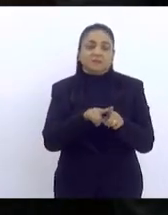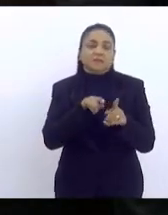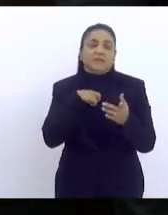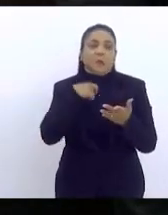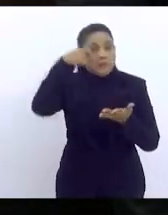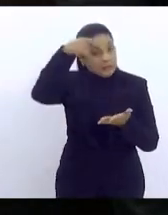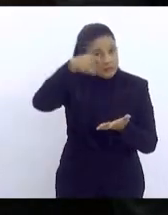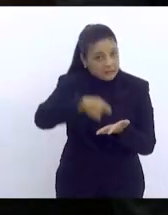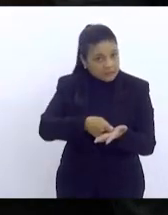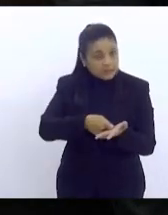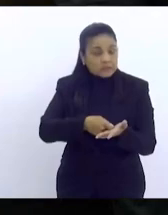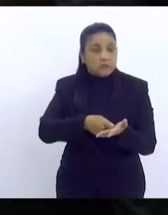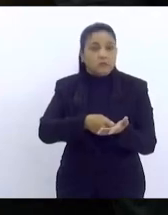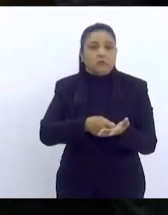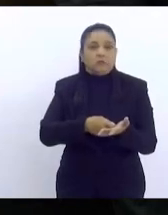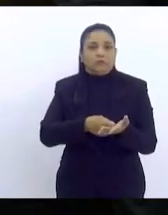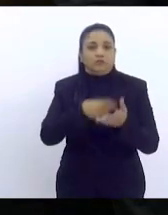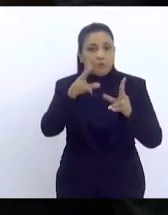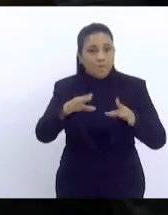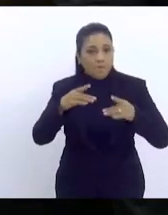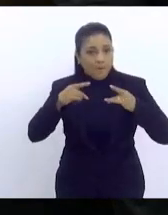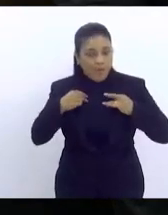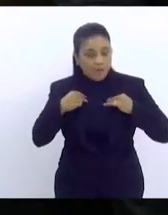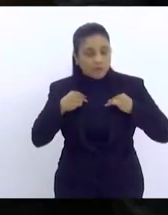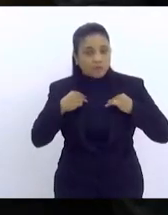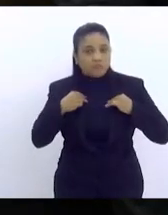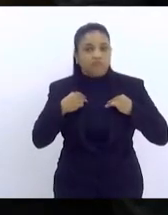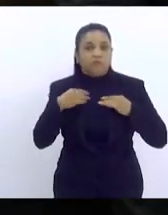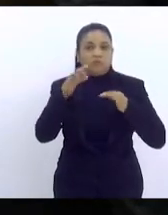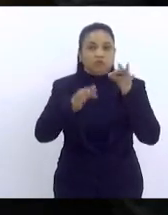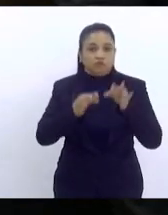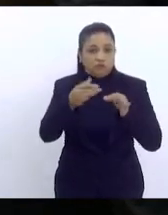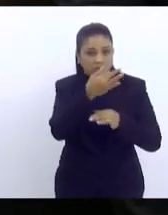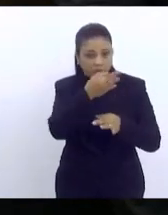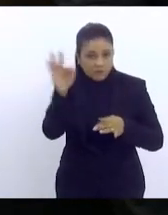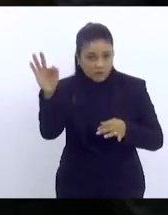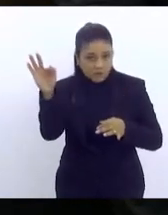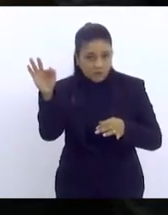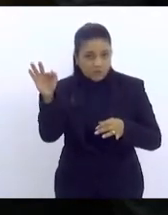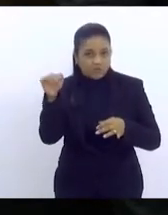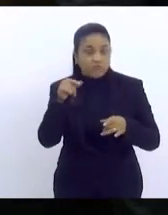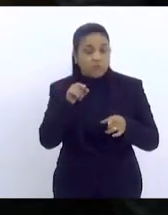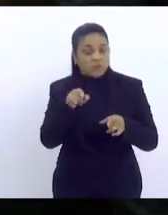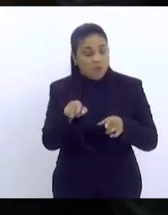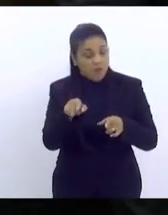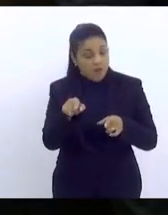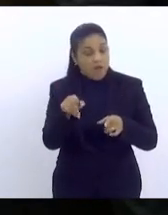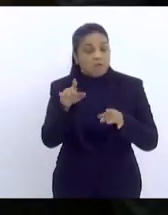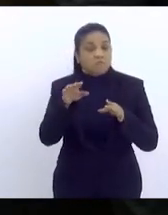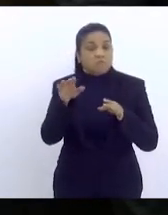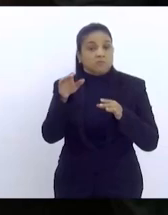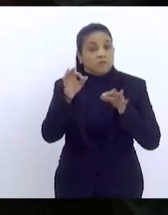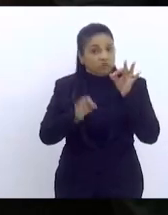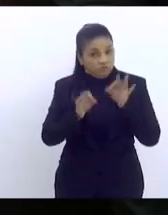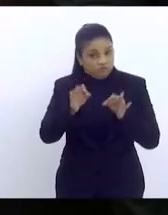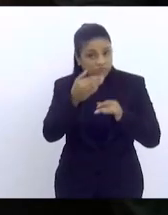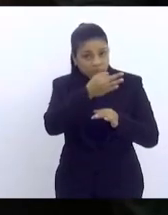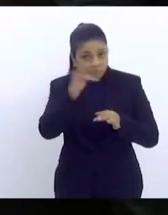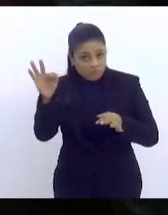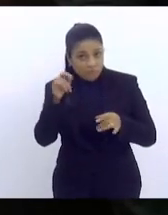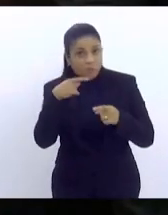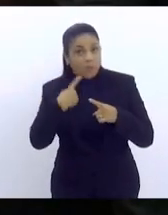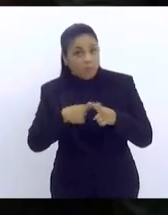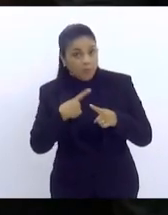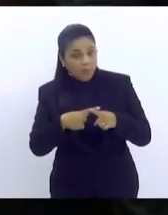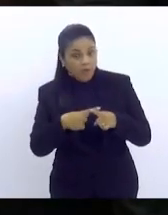de mérito da Justiça Federal que Aliás só está na justiça federal por uma narrativa de que